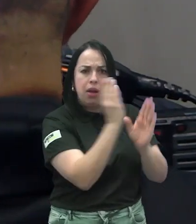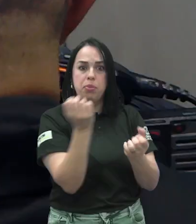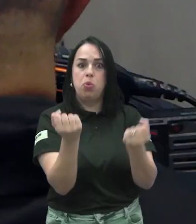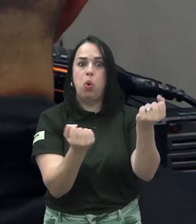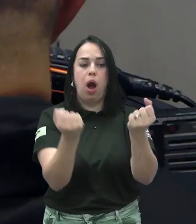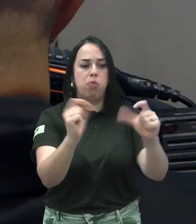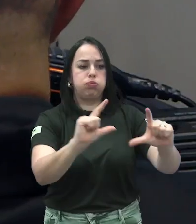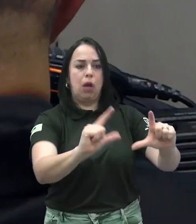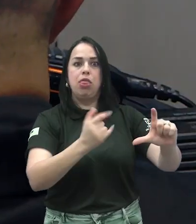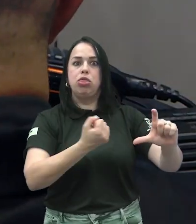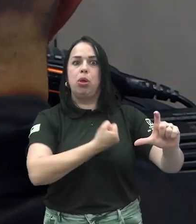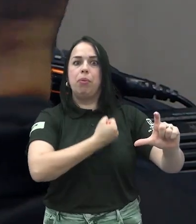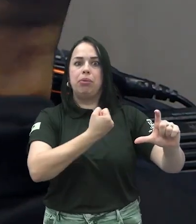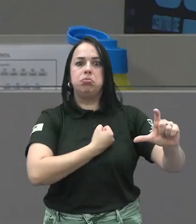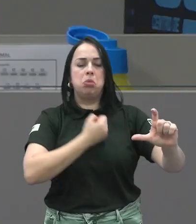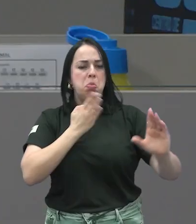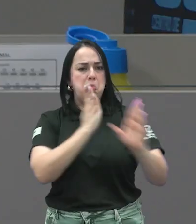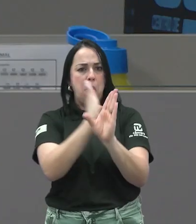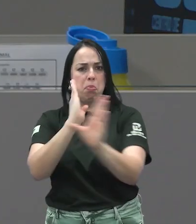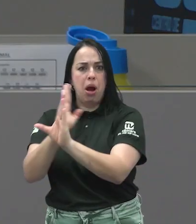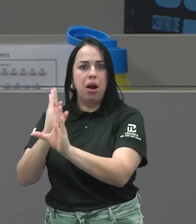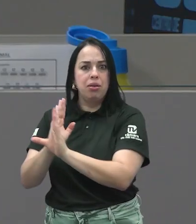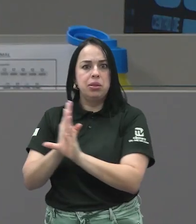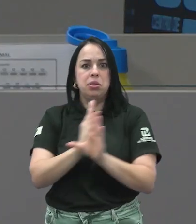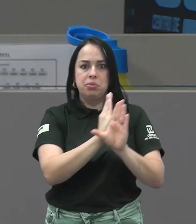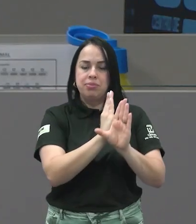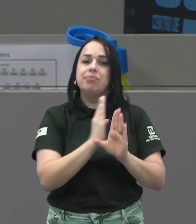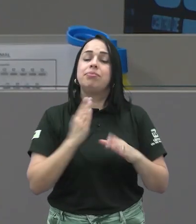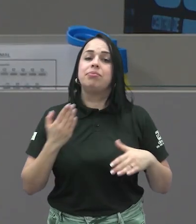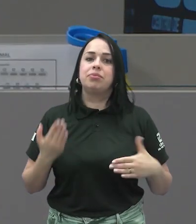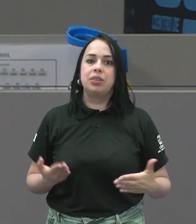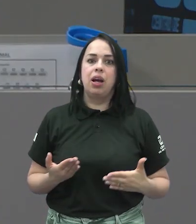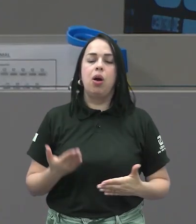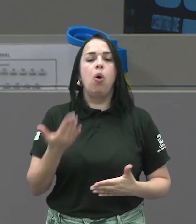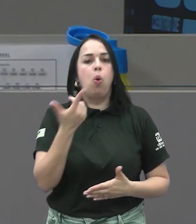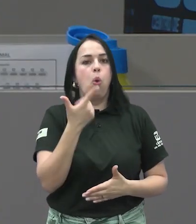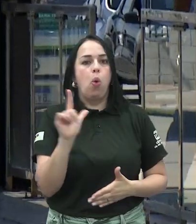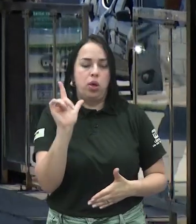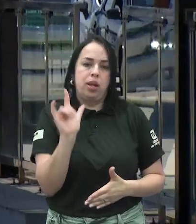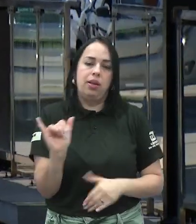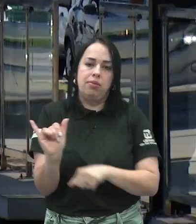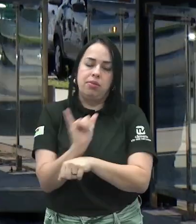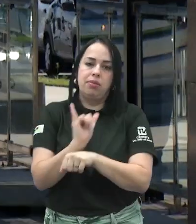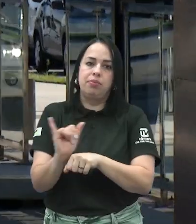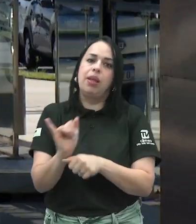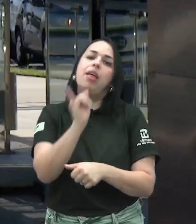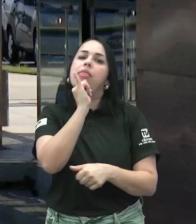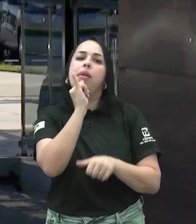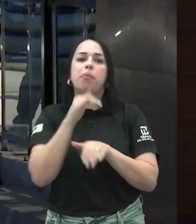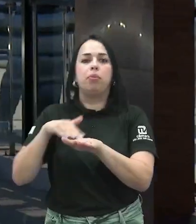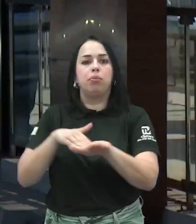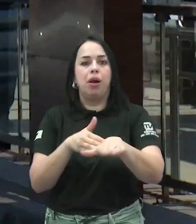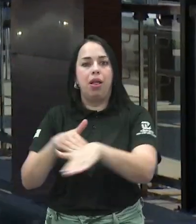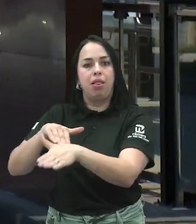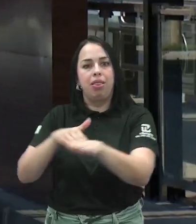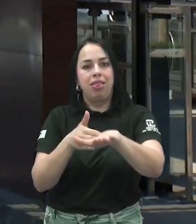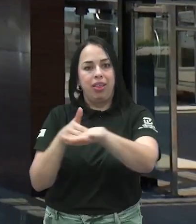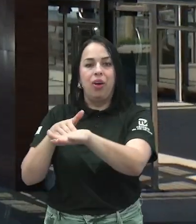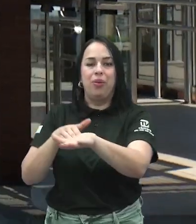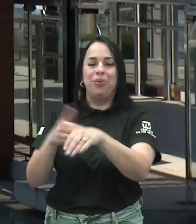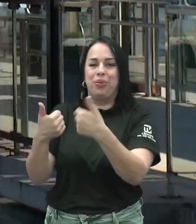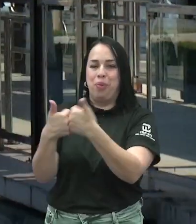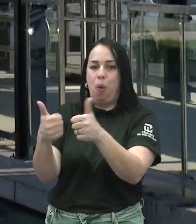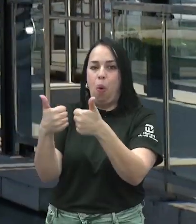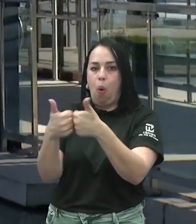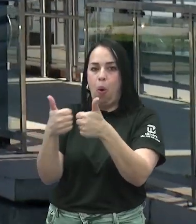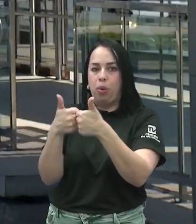e a leitura de placas de veículos. As ocorrências são registradas em tempo real. Há outros exemplos, como a linha